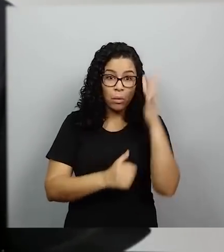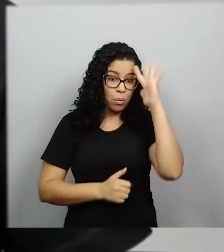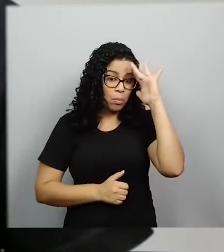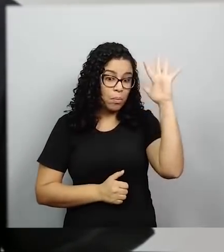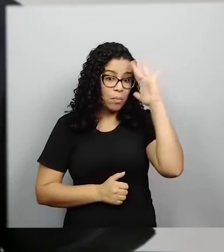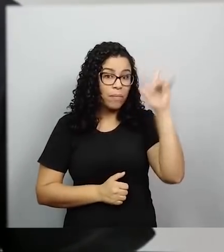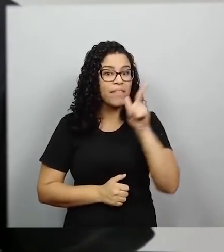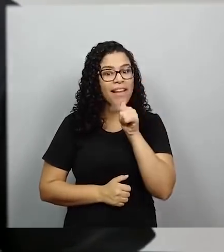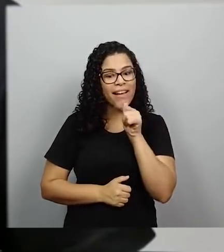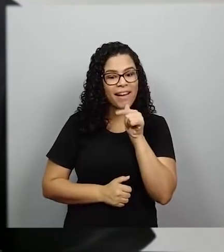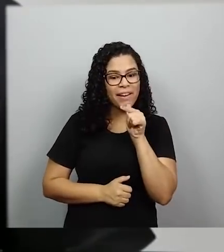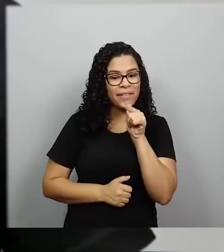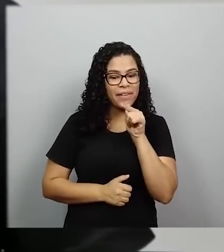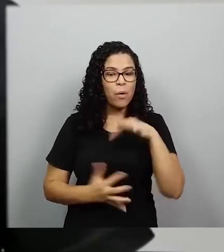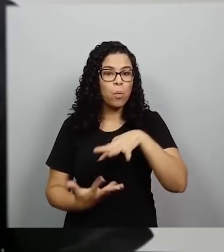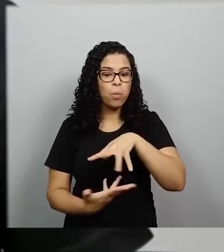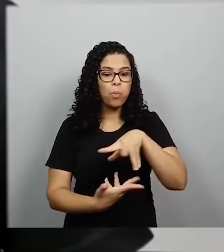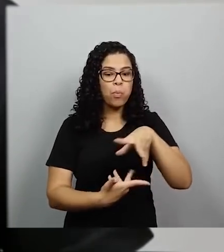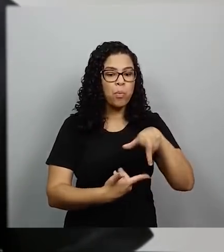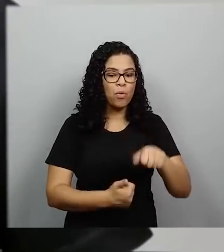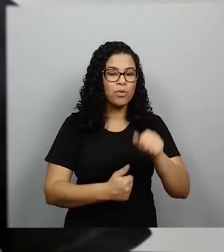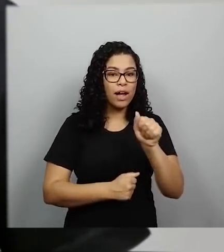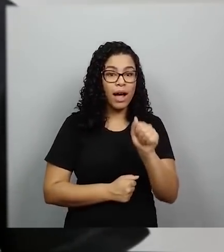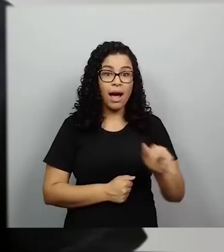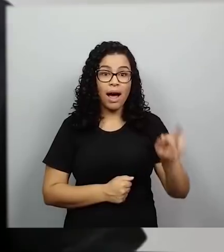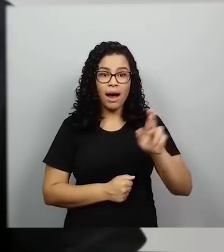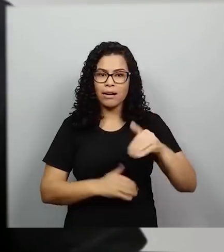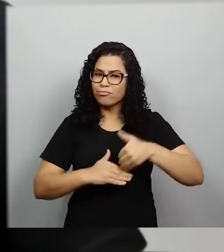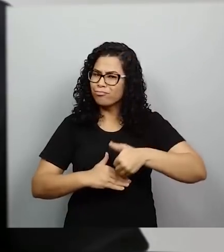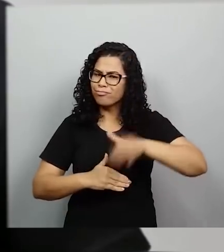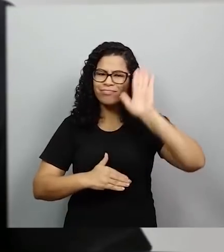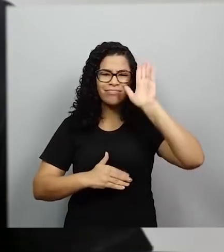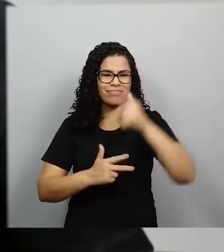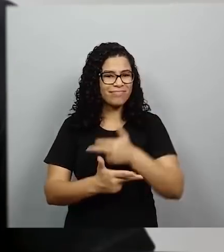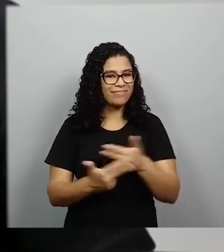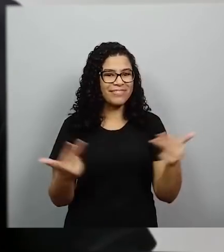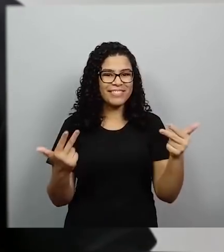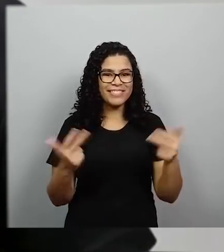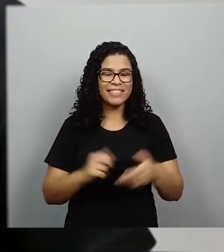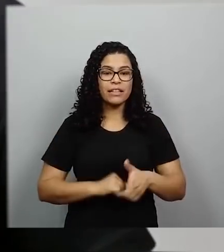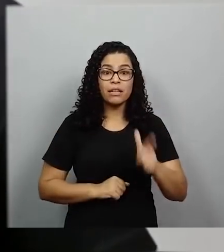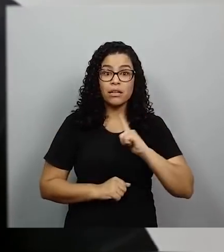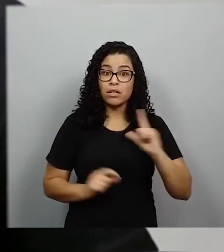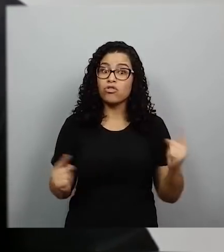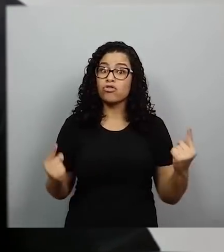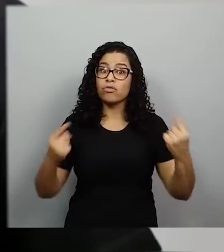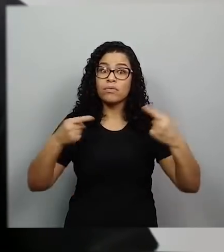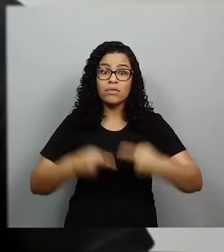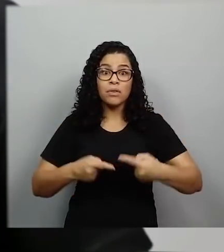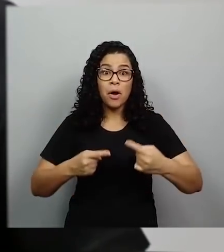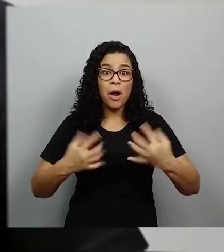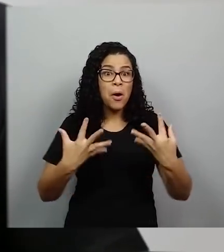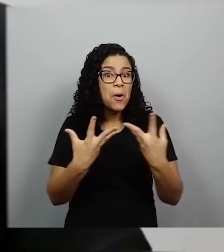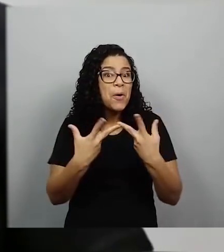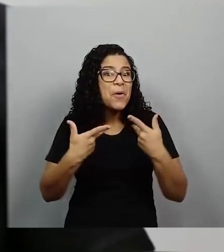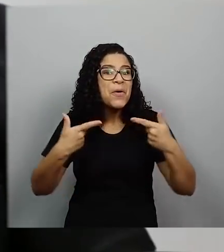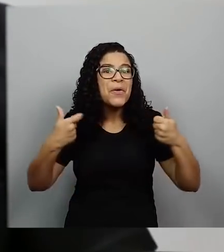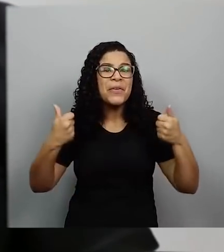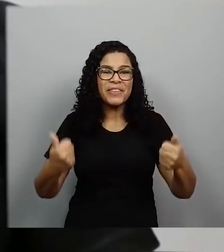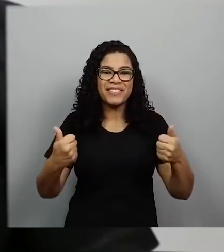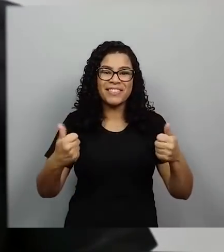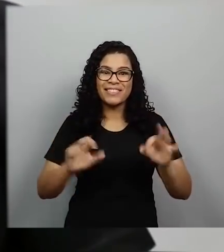inventions, water, earth, air e muito mais. Tivemos desafios